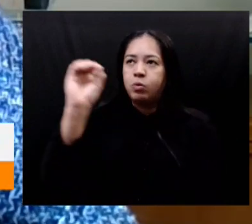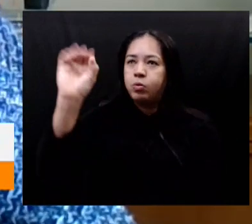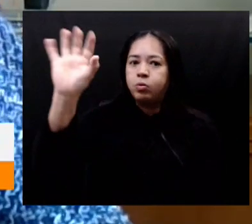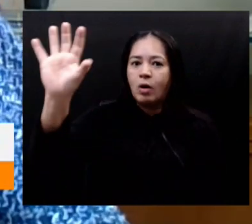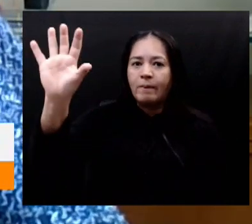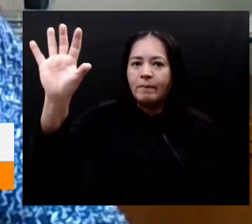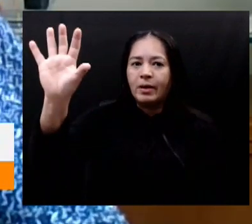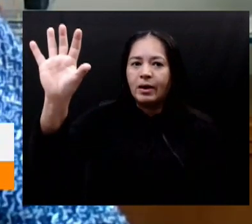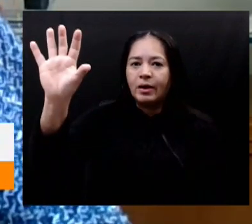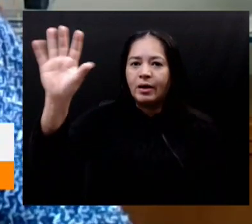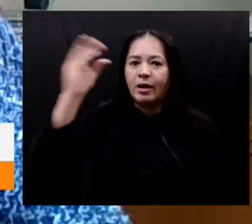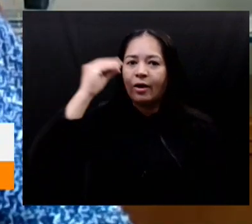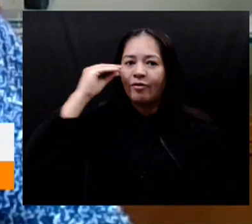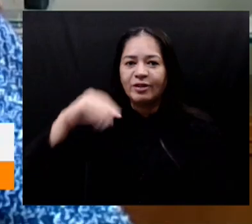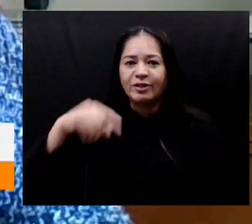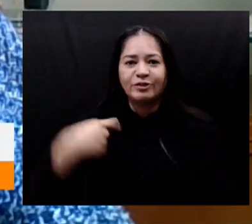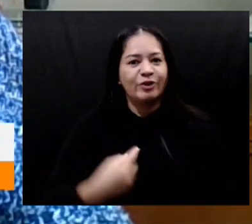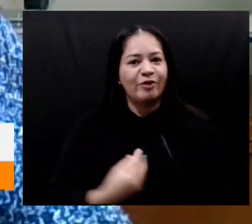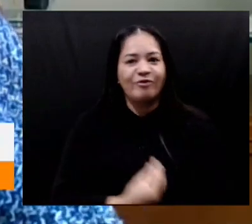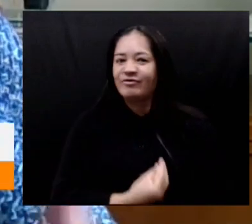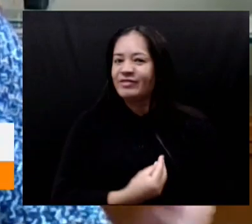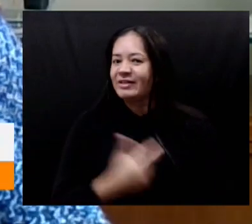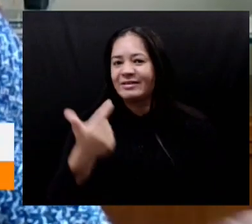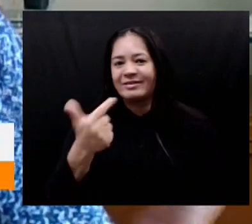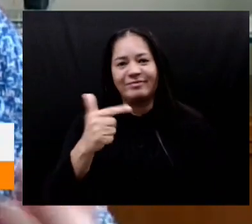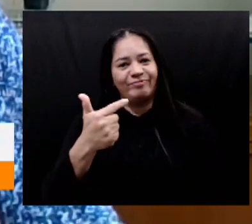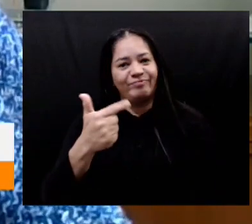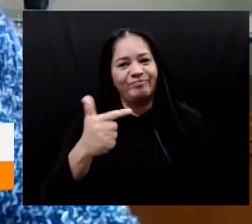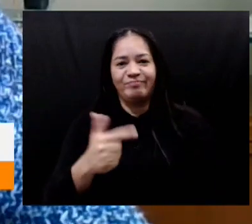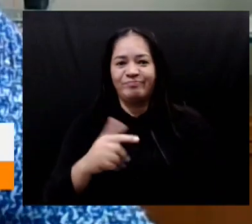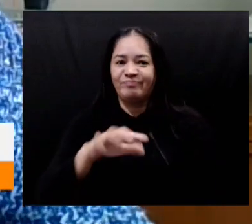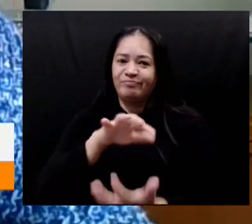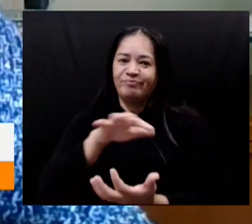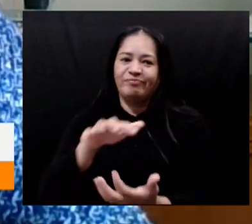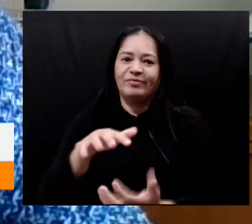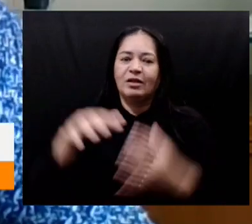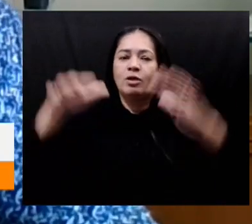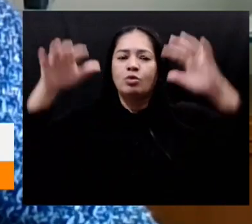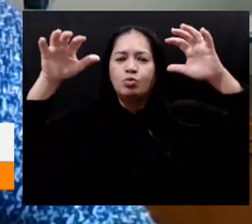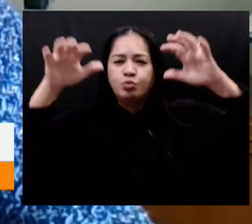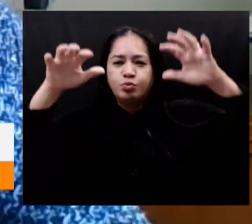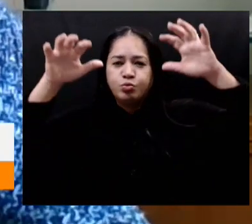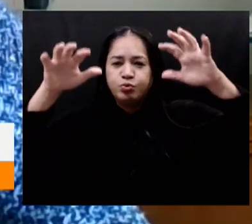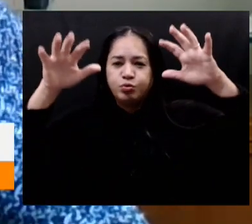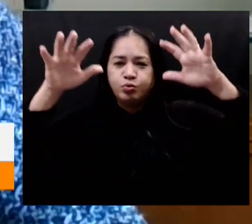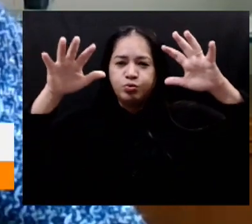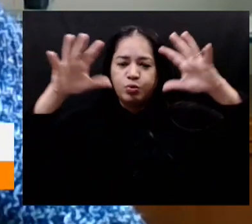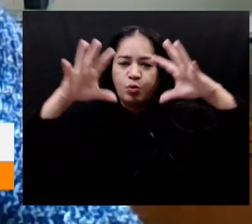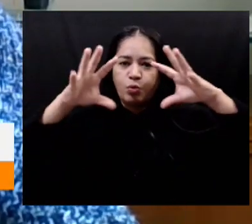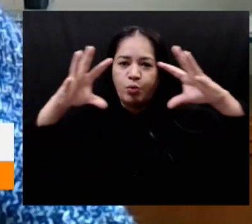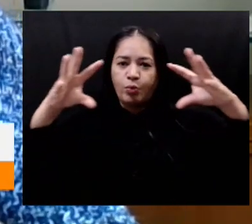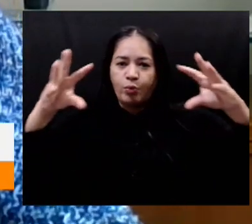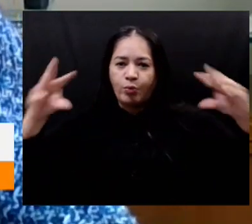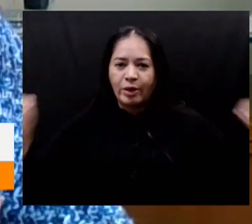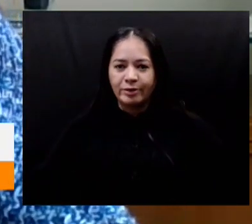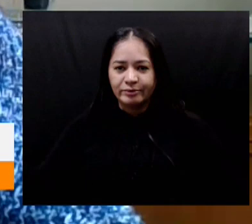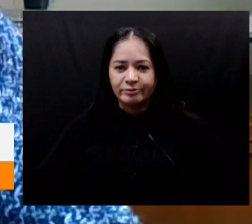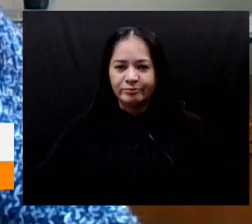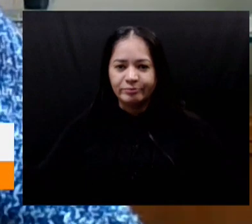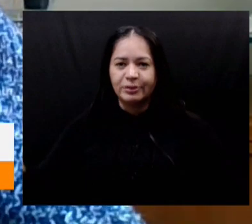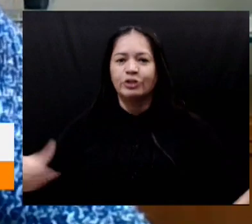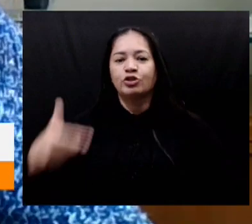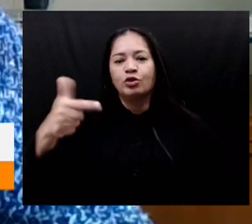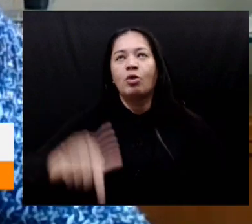não teríamos vida no planeta. A chuva vem e a chuva vai, não é? Então, eles usam